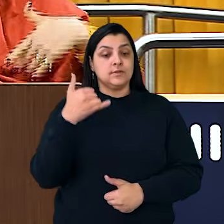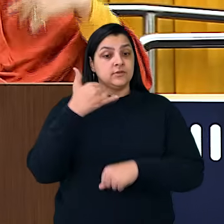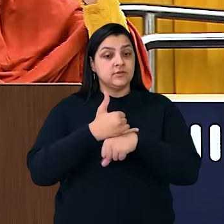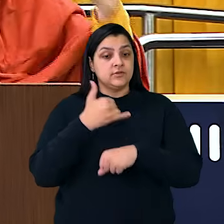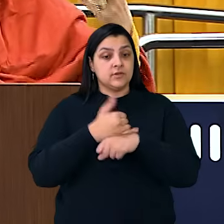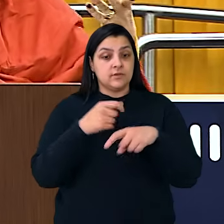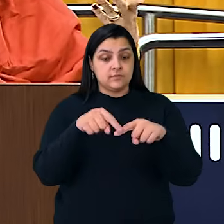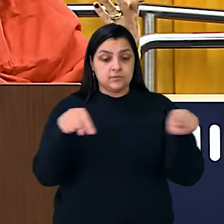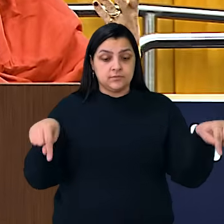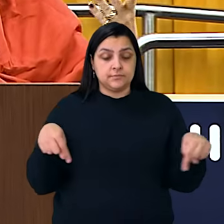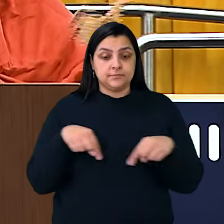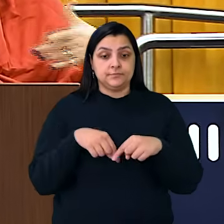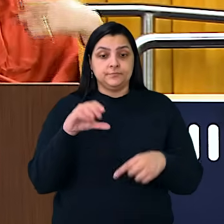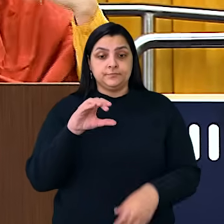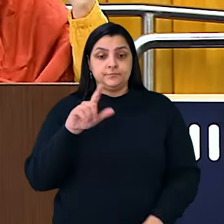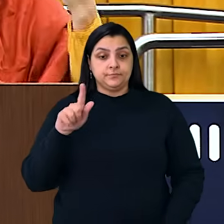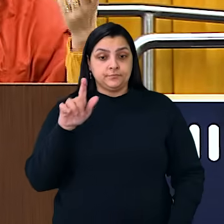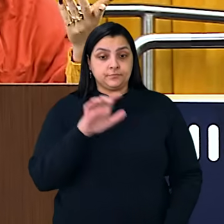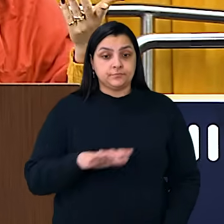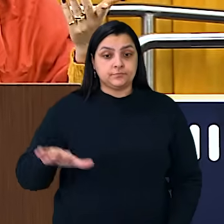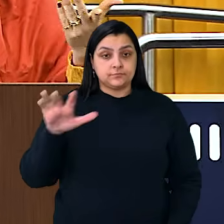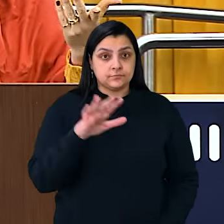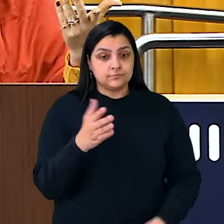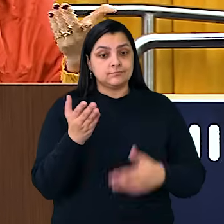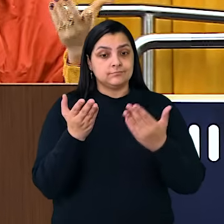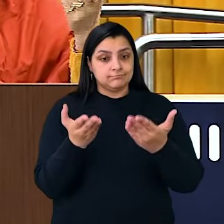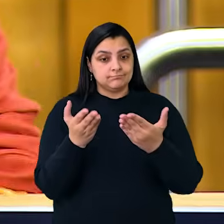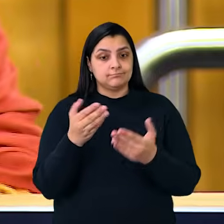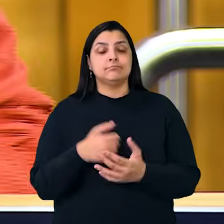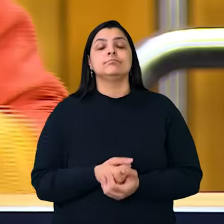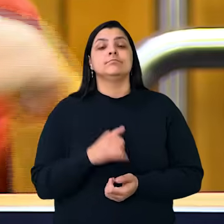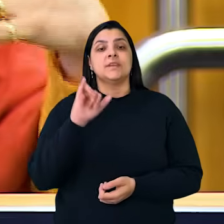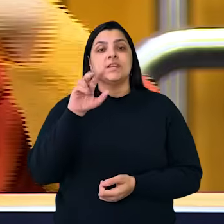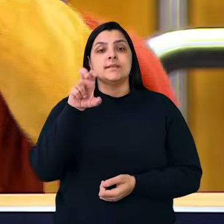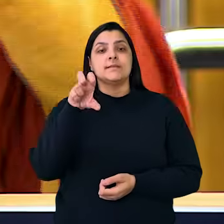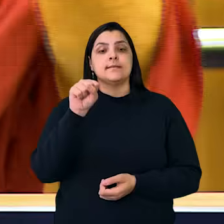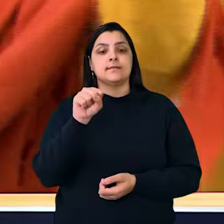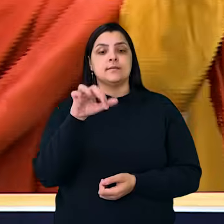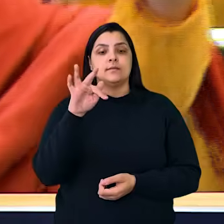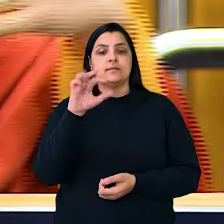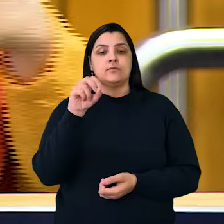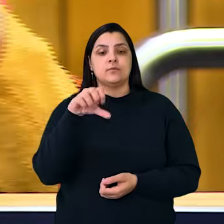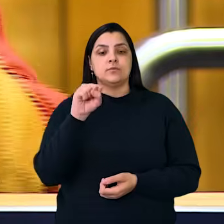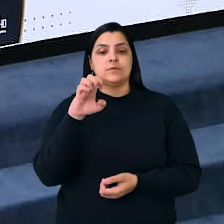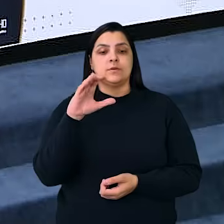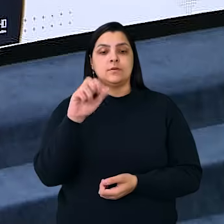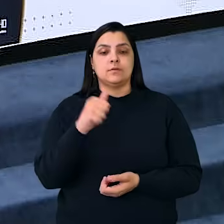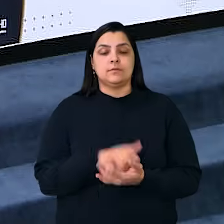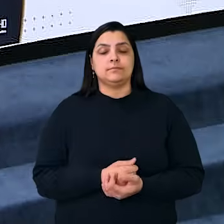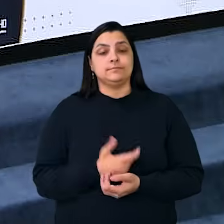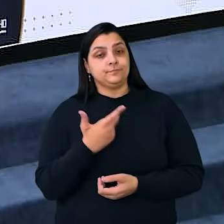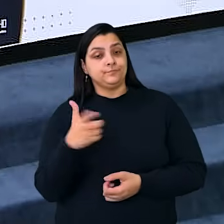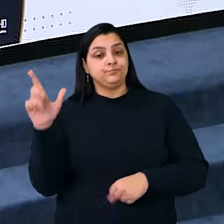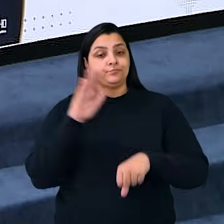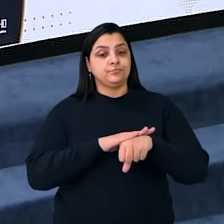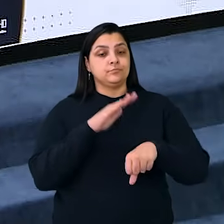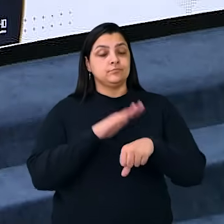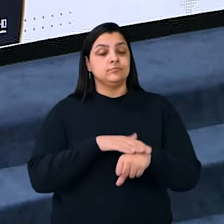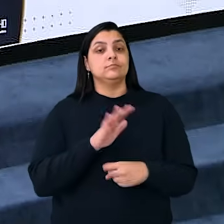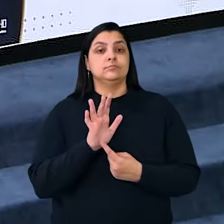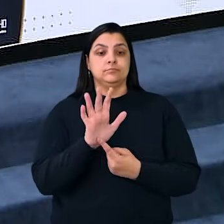e a chefe de gabinete da Corregedoria Geral da Justiça do Trabalho, Inês da Fonseca Porto. Em outro momento,